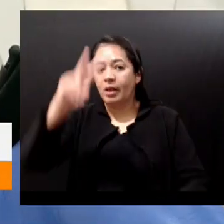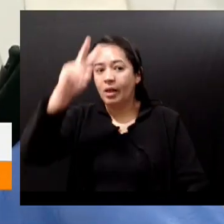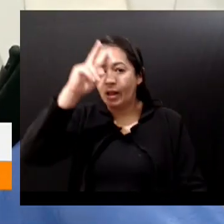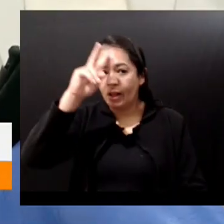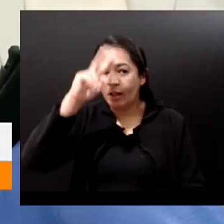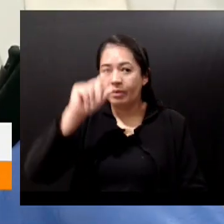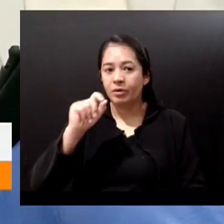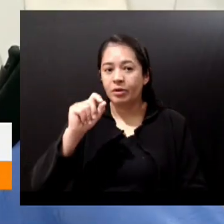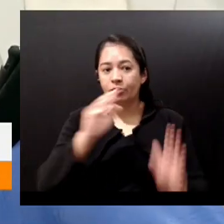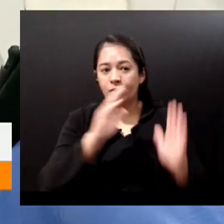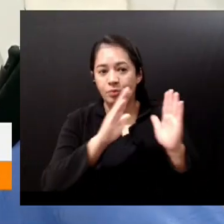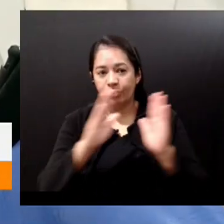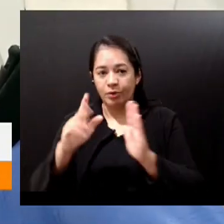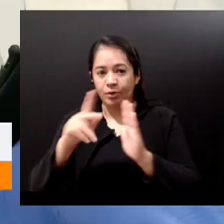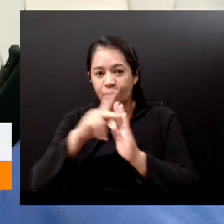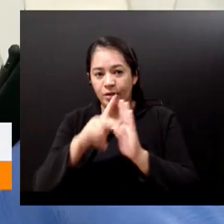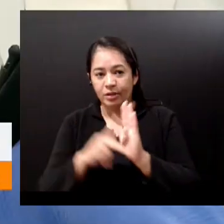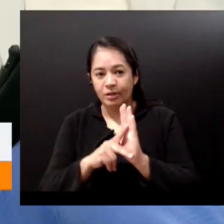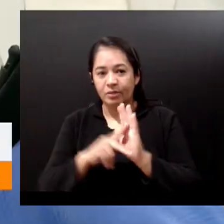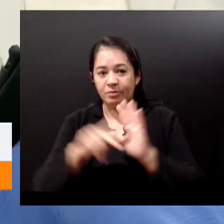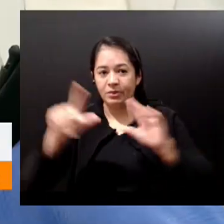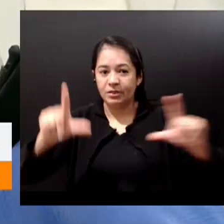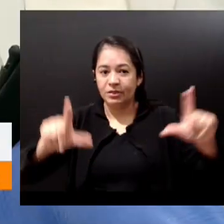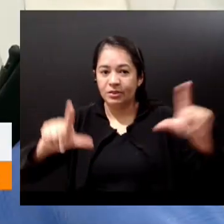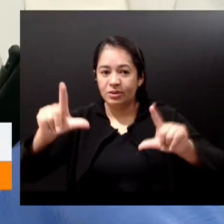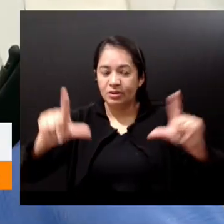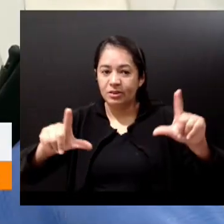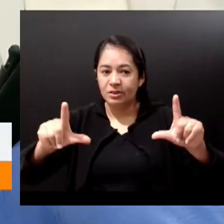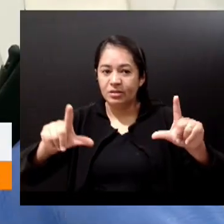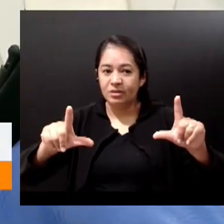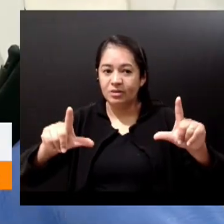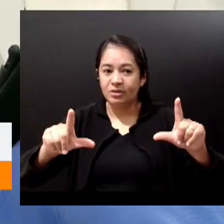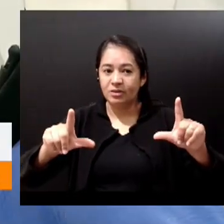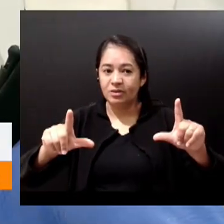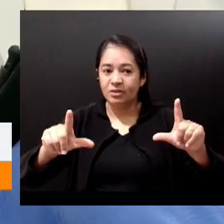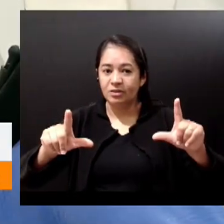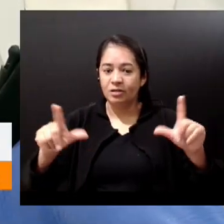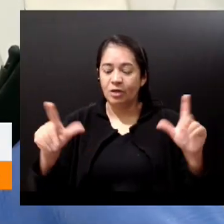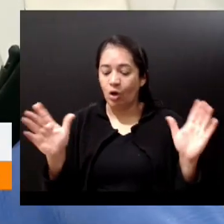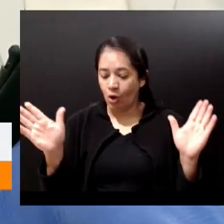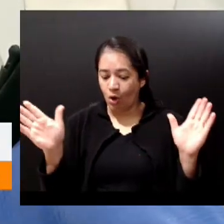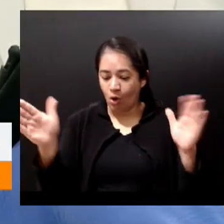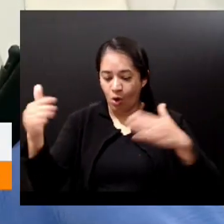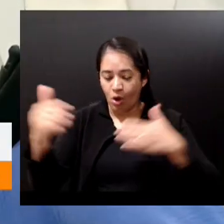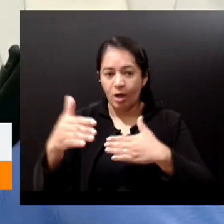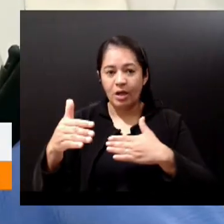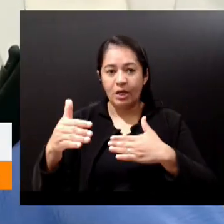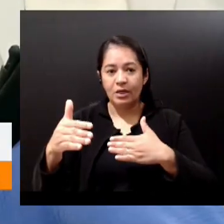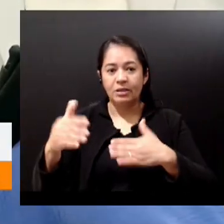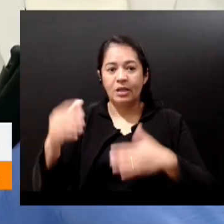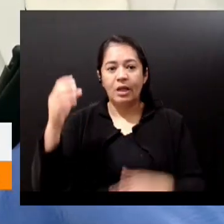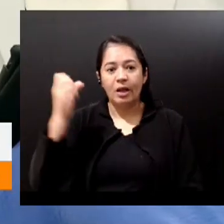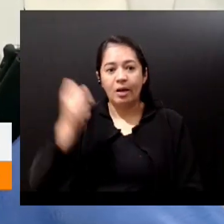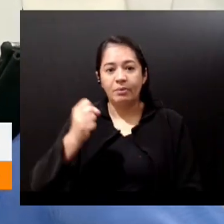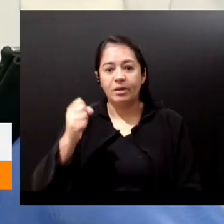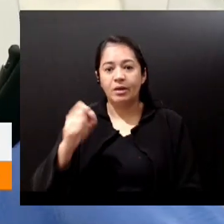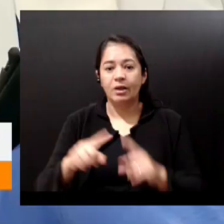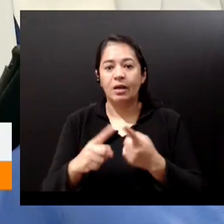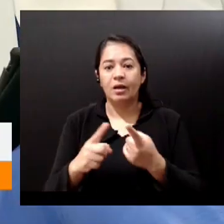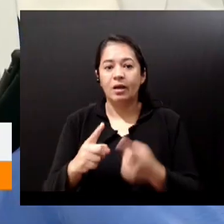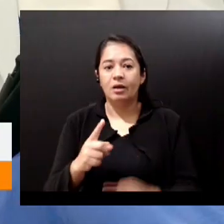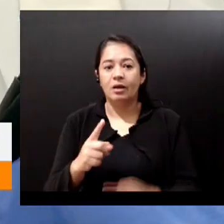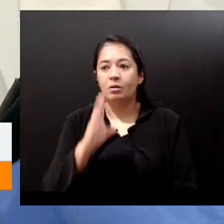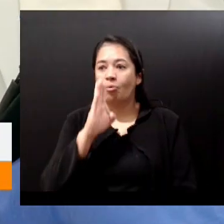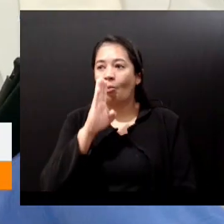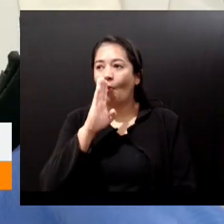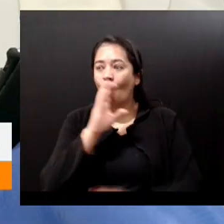reúne pessoas num reality show. Um dia colocaram as pessoas dentro de uma sala branca e trancaram elas lá dentro sem som. Sim, quase